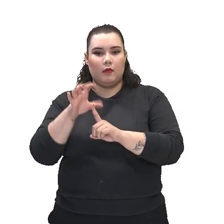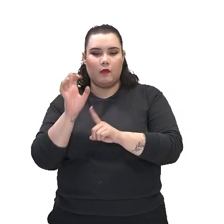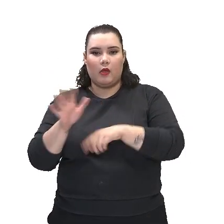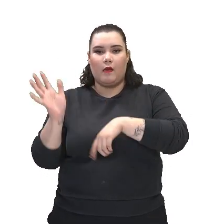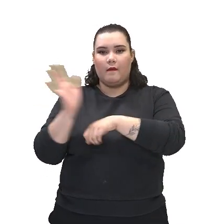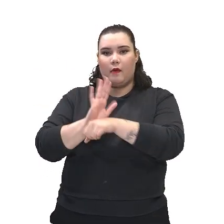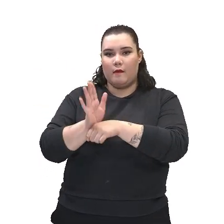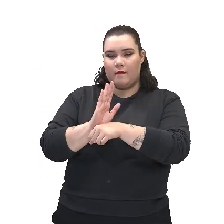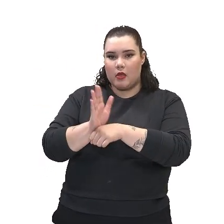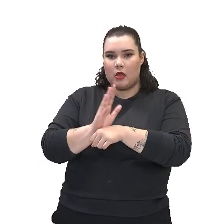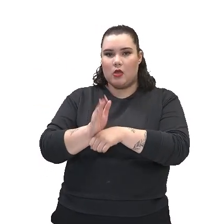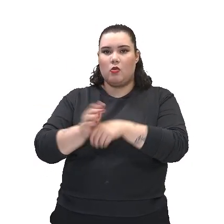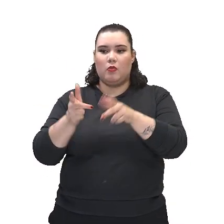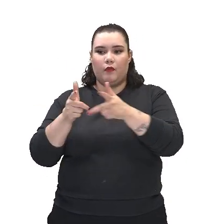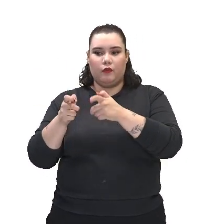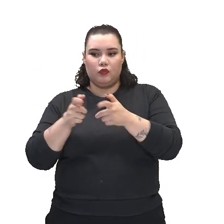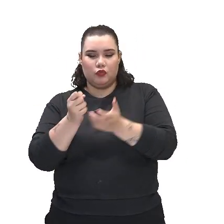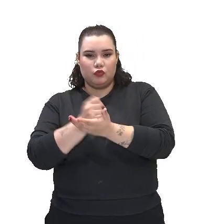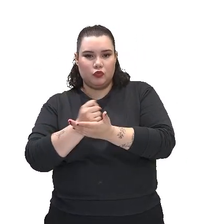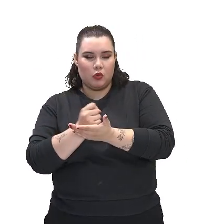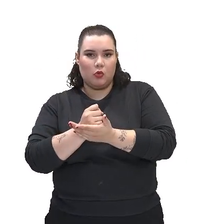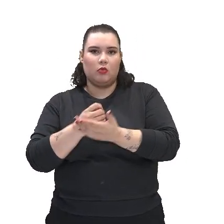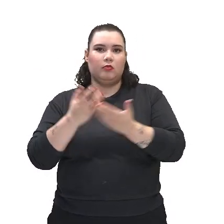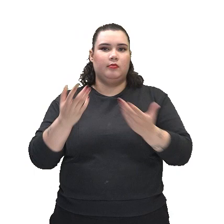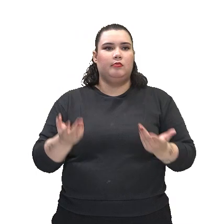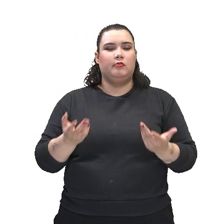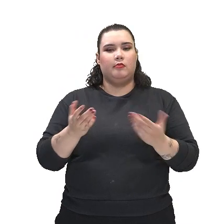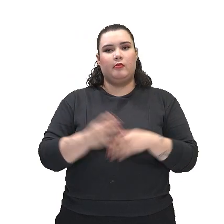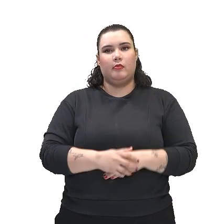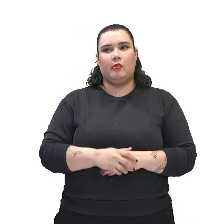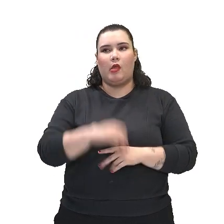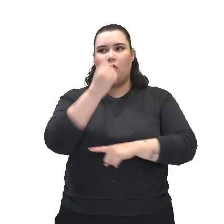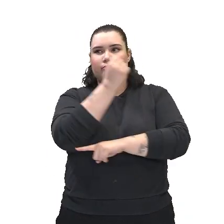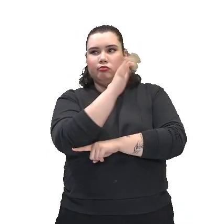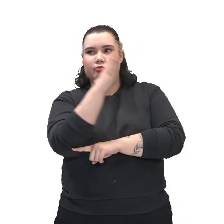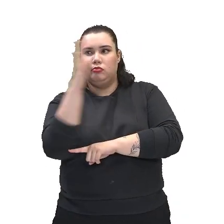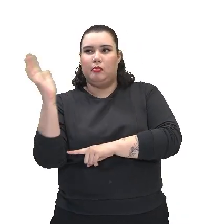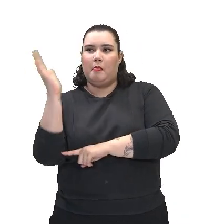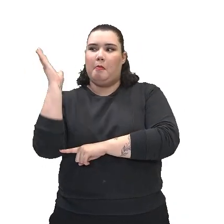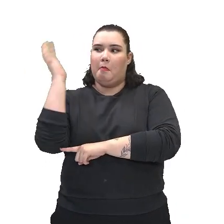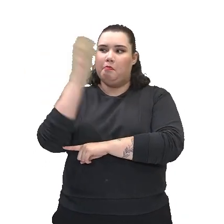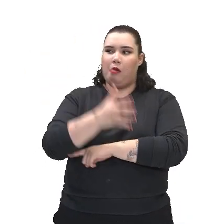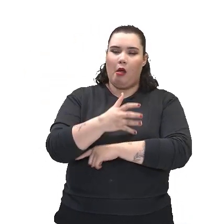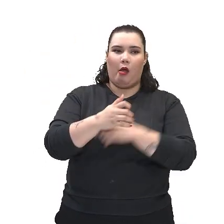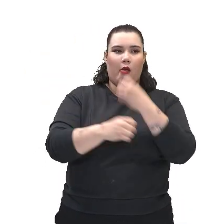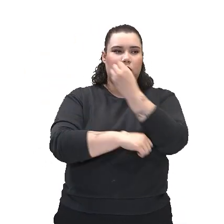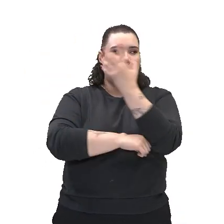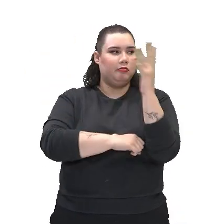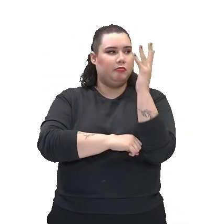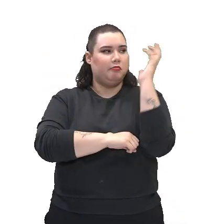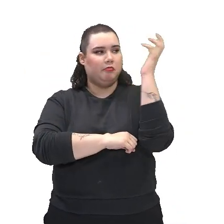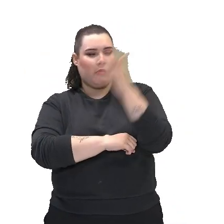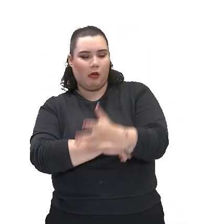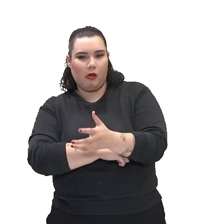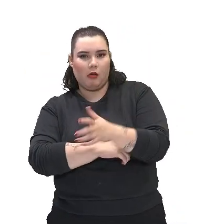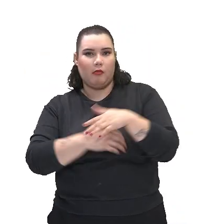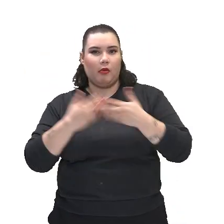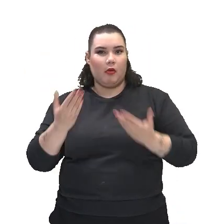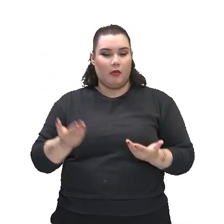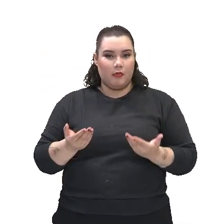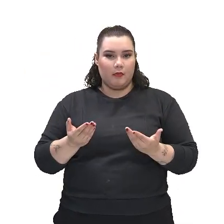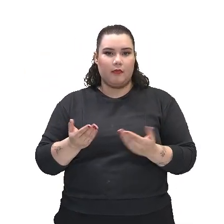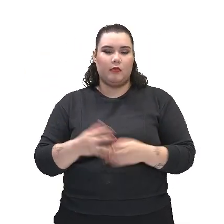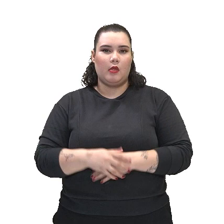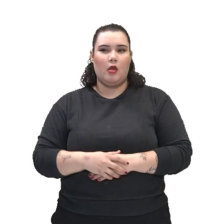videogames nas crianças, o desmatamento na floresta, certo? A legalização